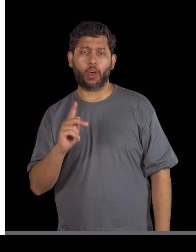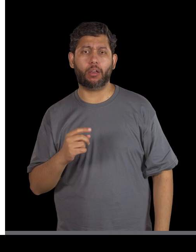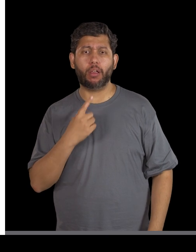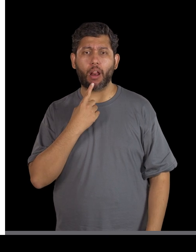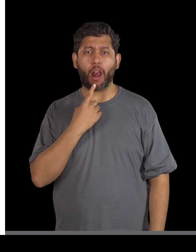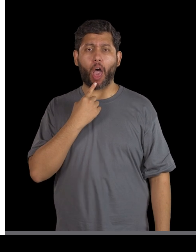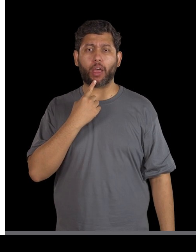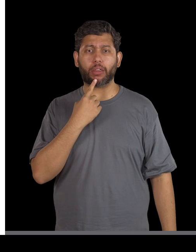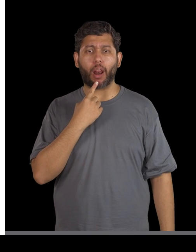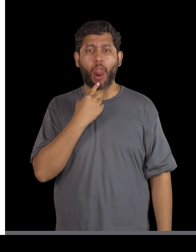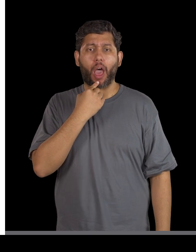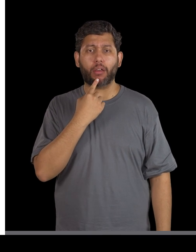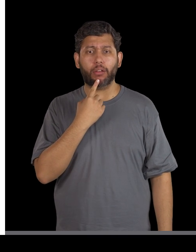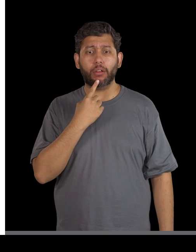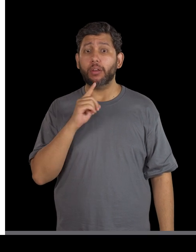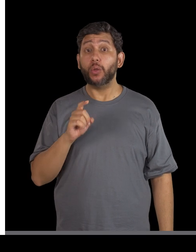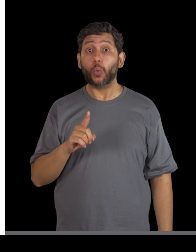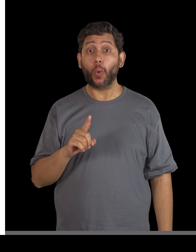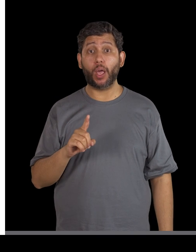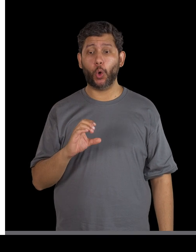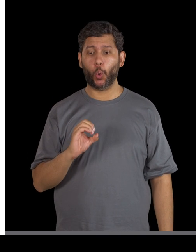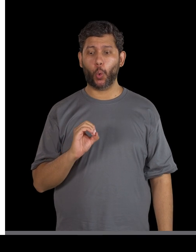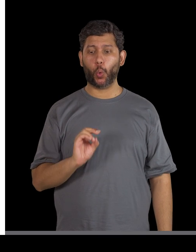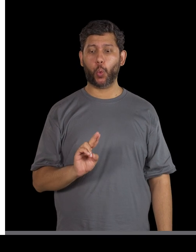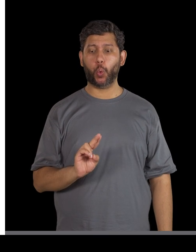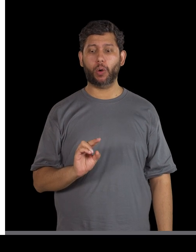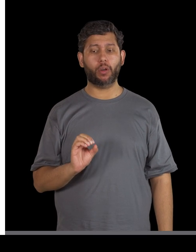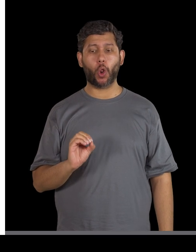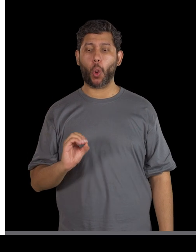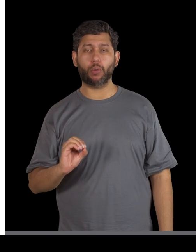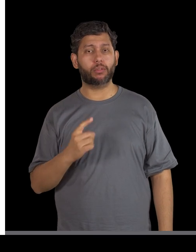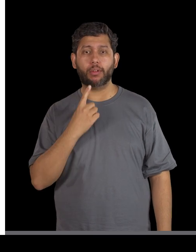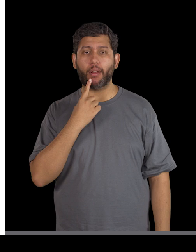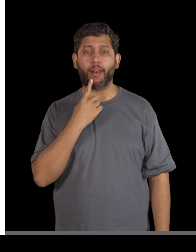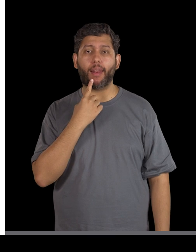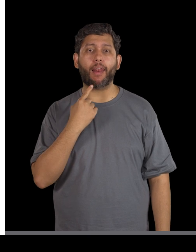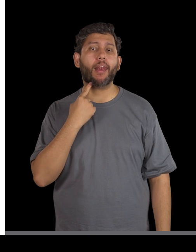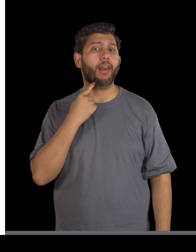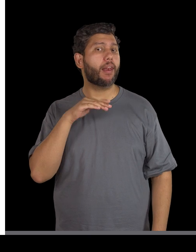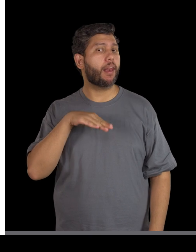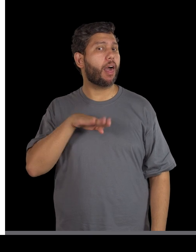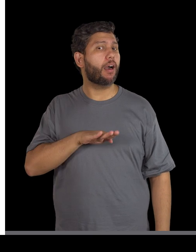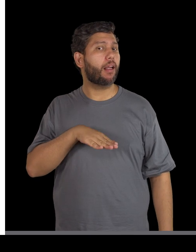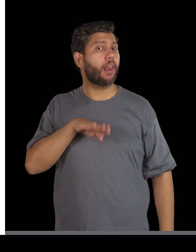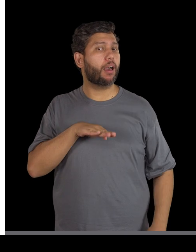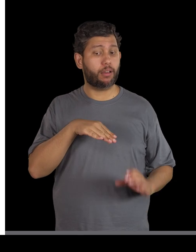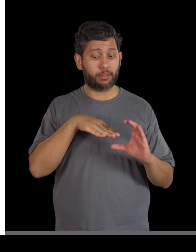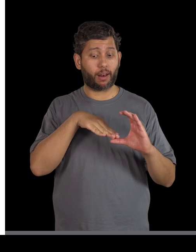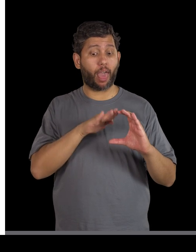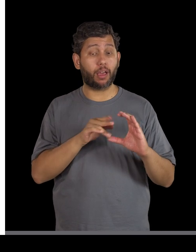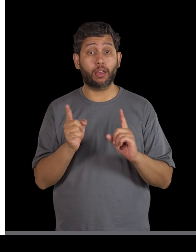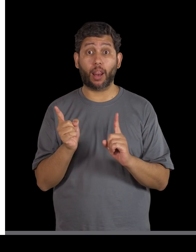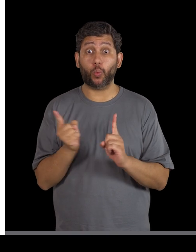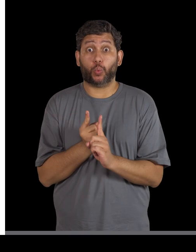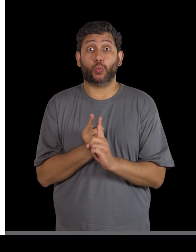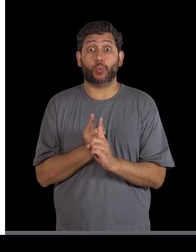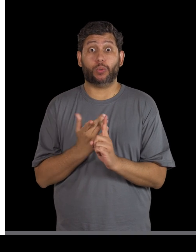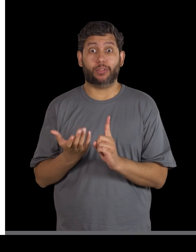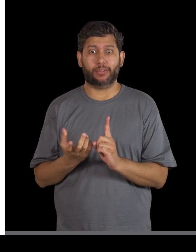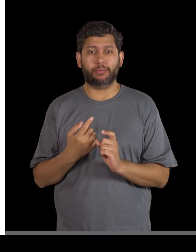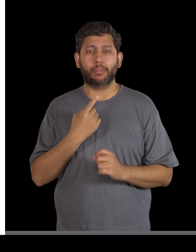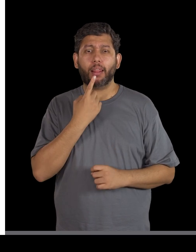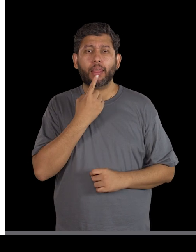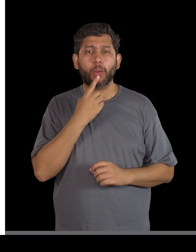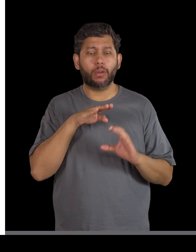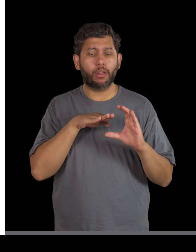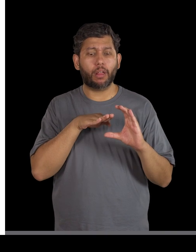me, look, look. Então não é look, nem look, é look at me. É um U curto, né? Então pode ver que a